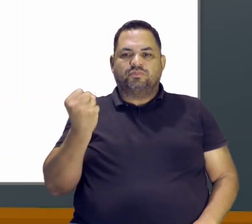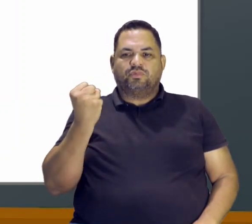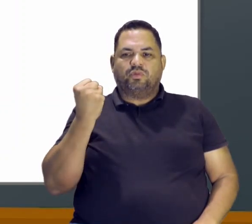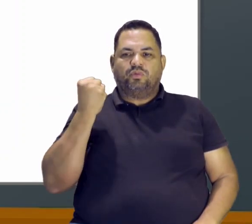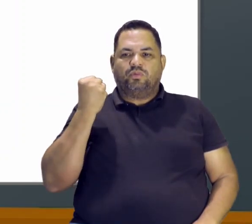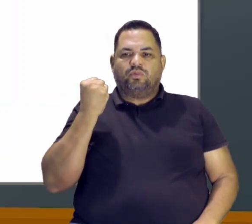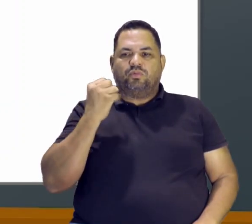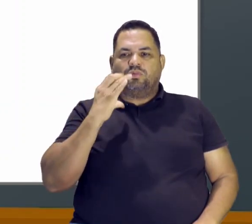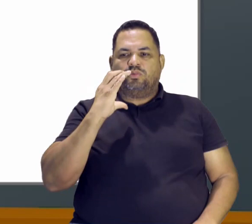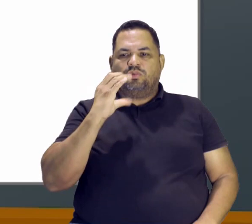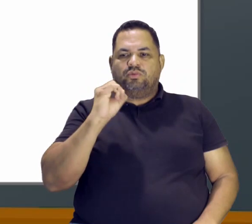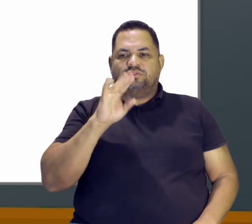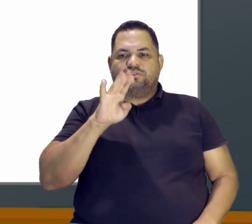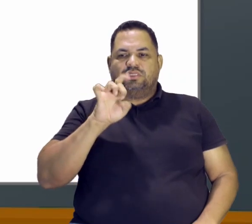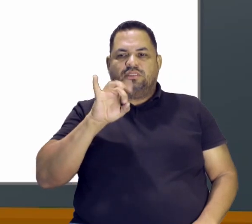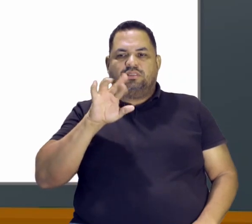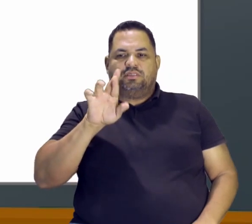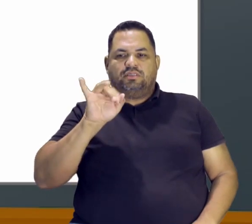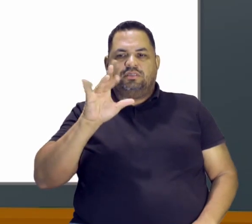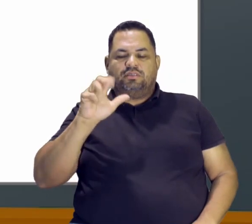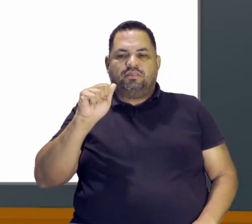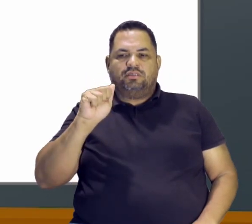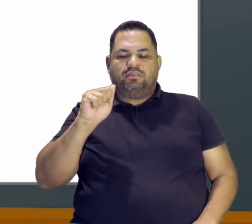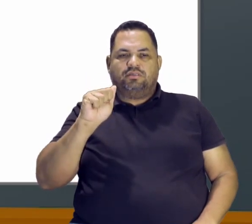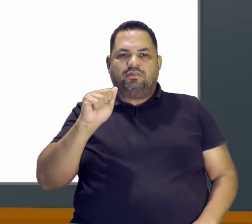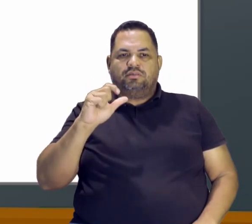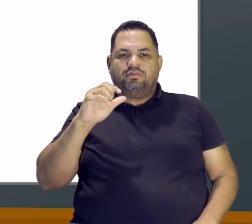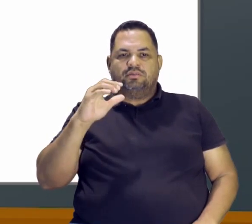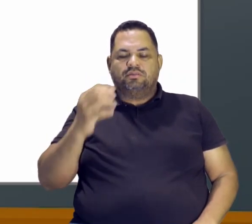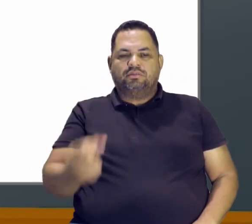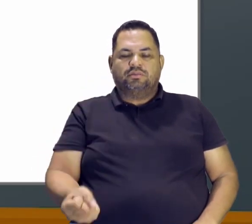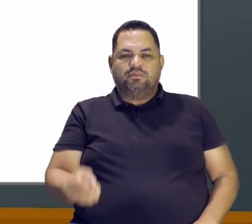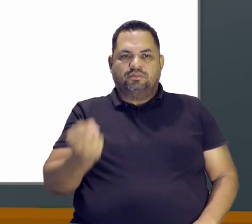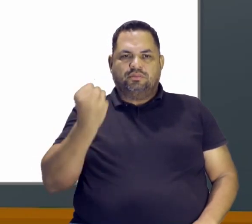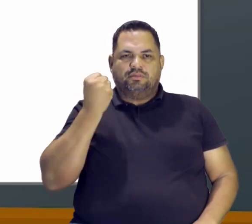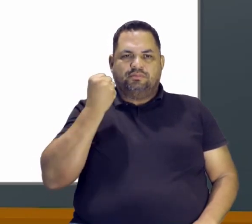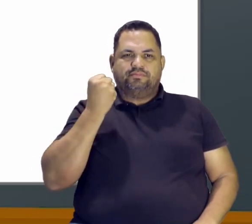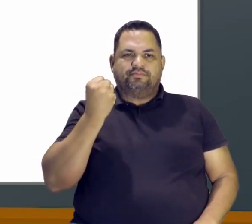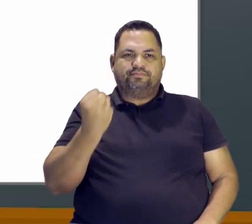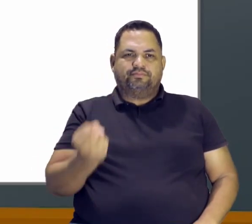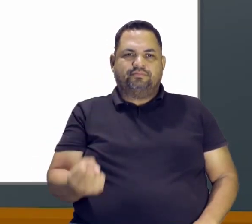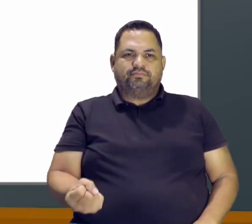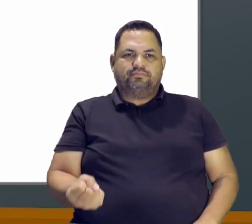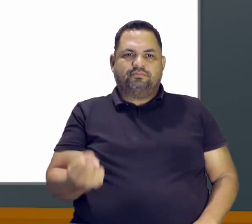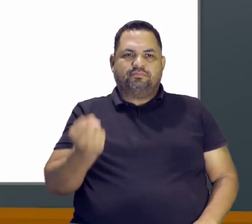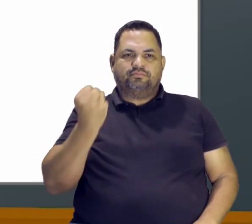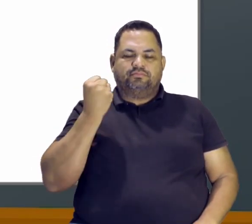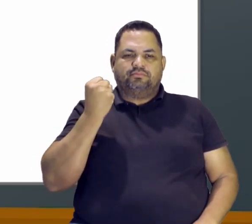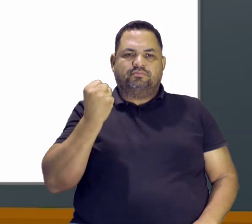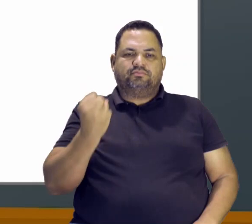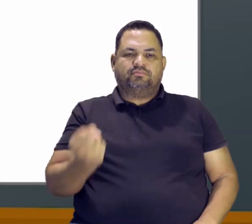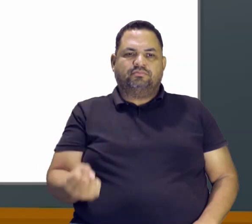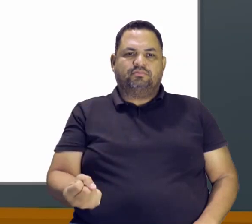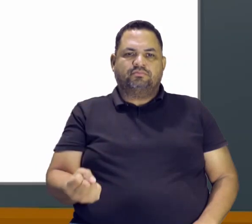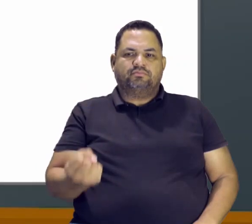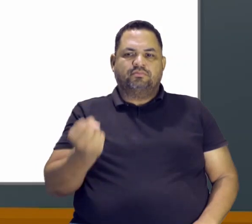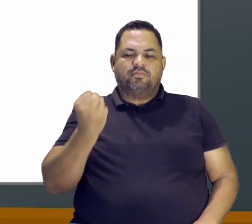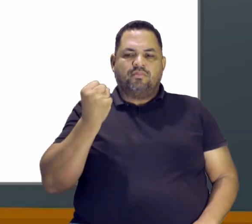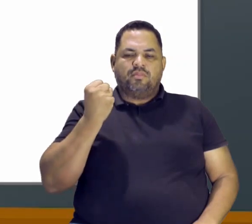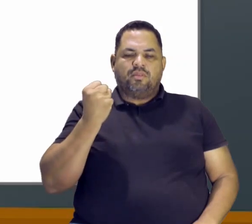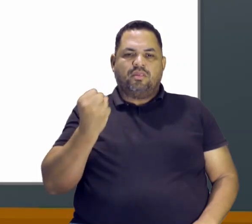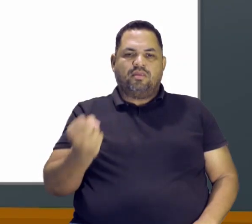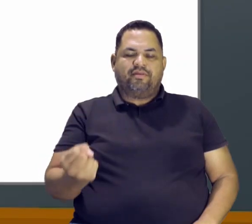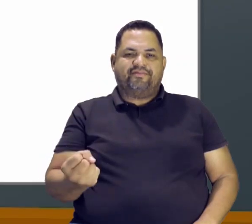esse músculo aí ele encurta, certo? Nesse exemplo aqui da rosca direta, né? Então, se eu estivesse realizando